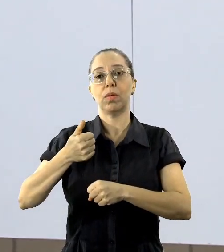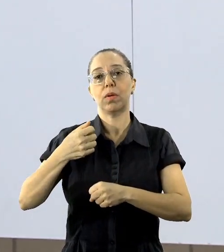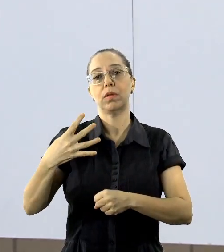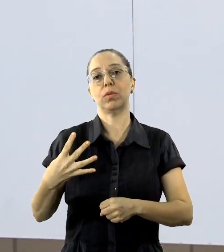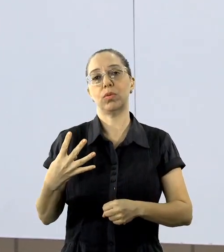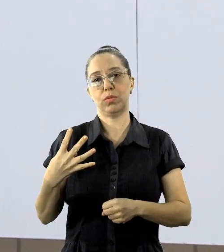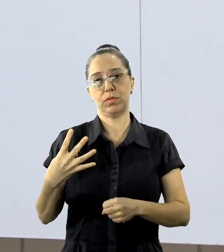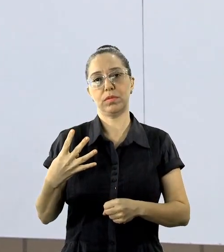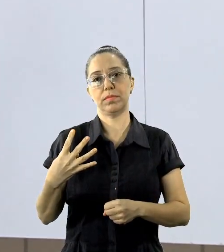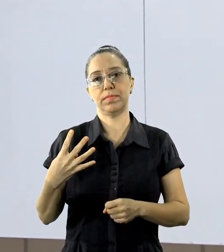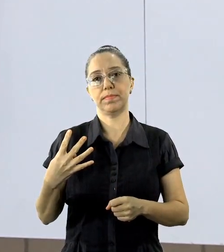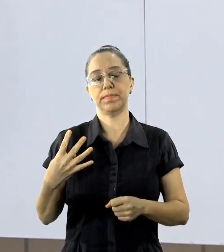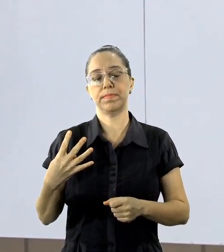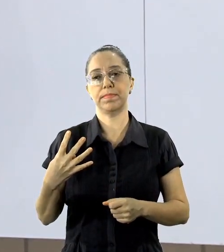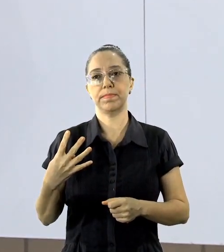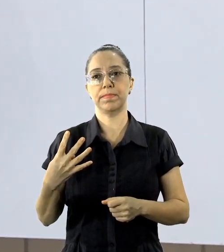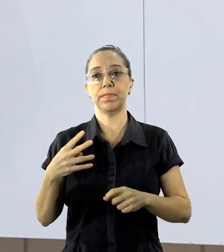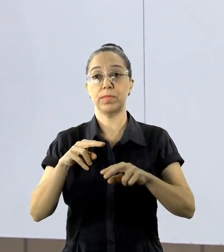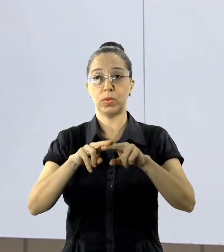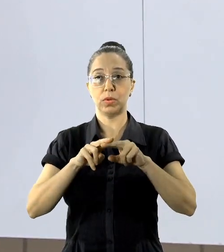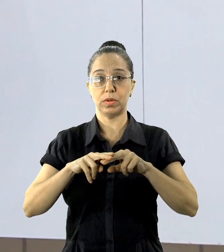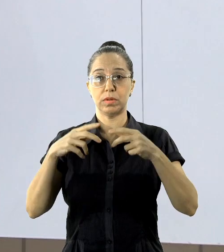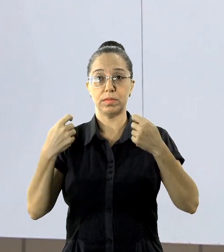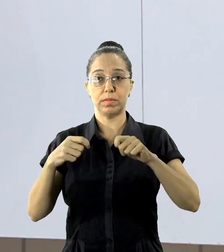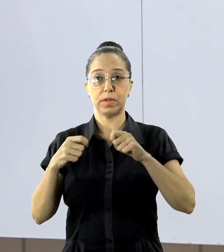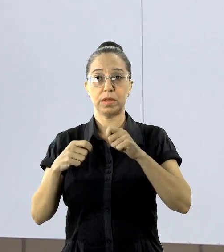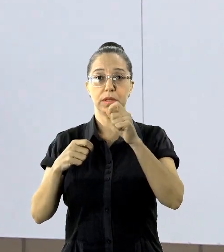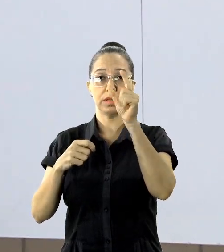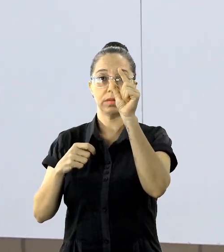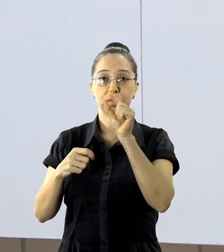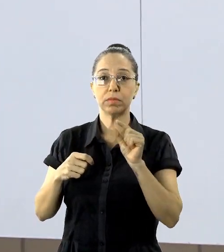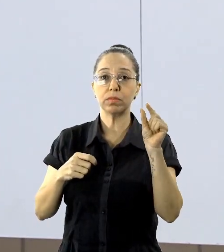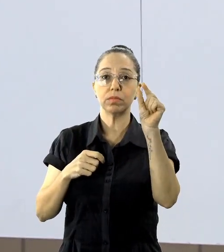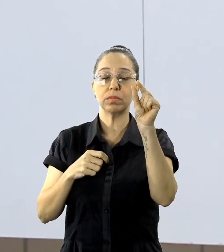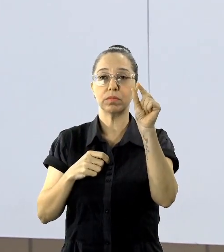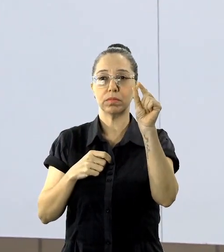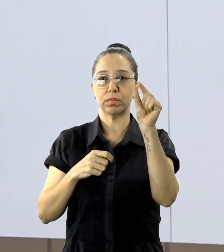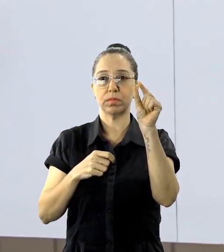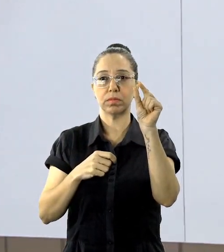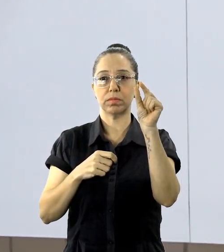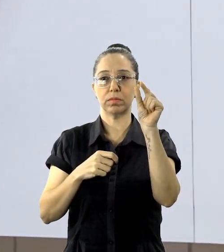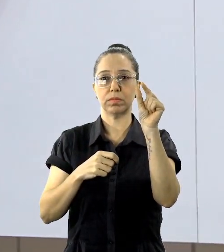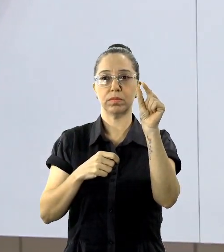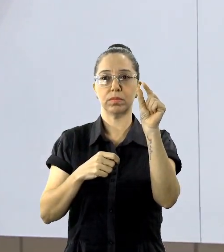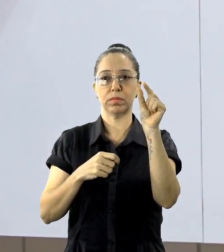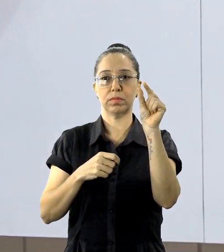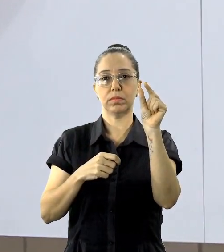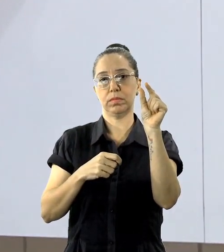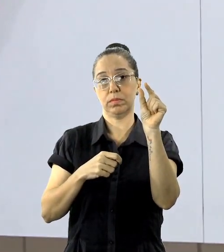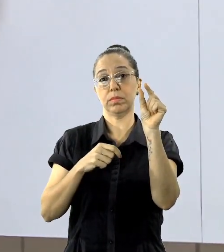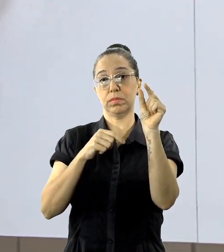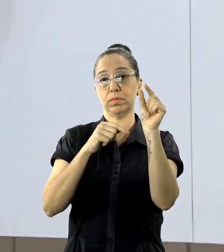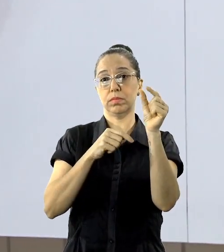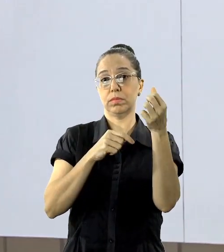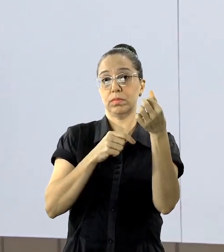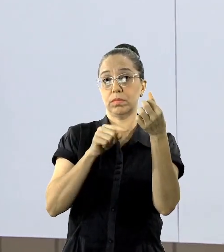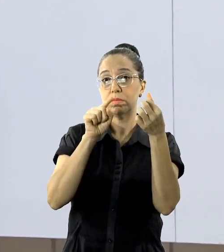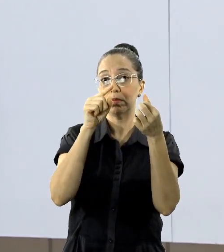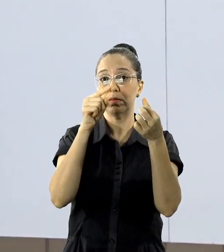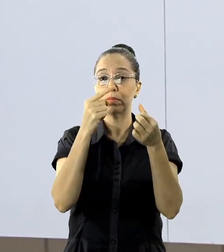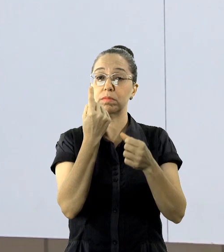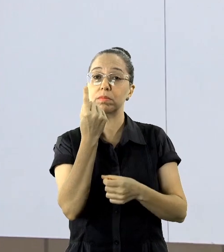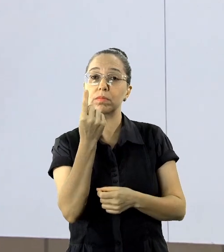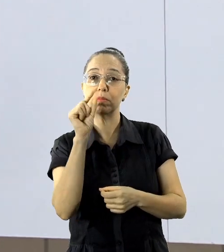14 unidades. Então, por isso que a gente coloca aquele 1 pequenininho aqui, do ladinho. Porque são 10 mais 4,